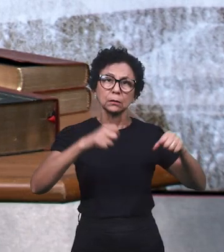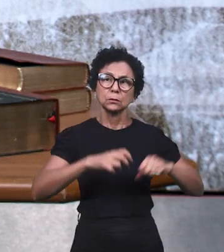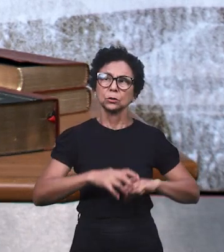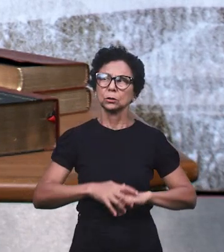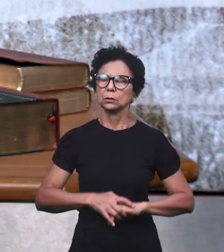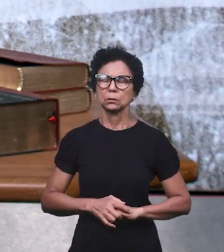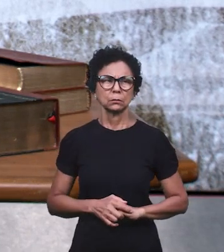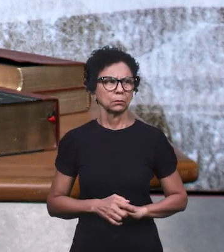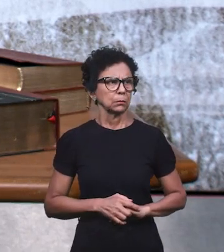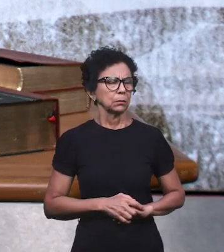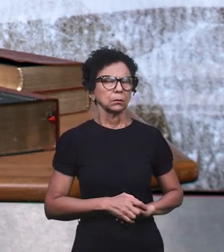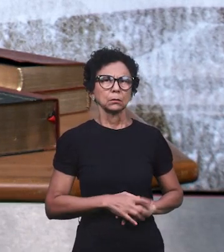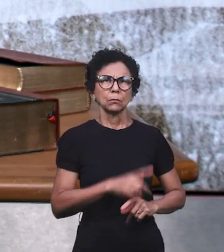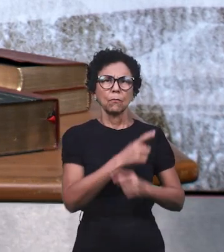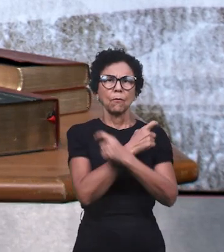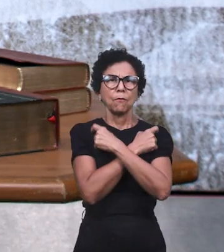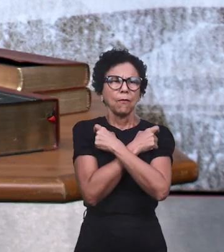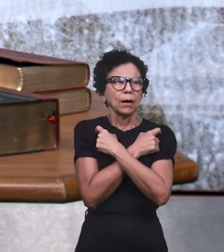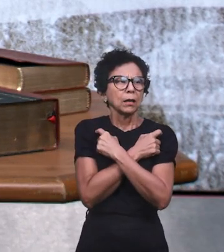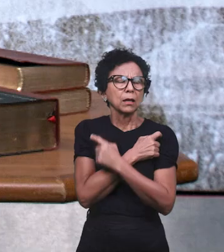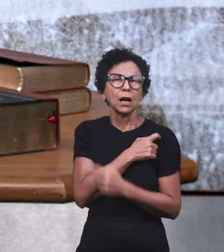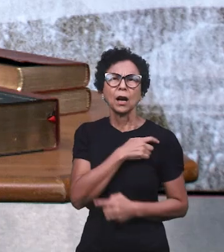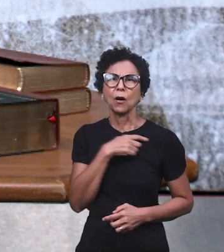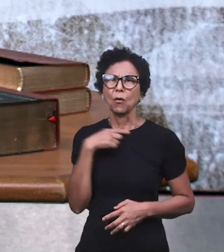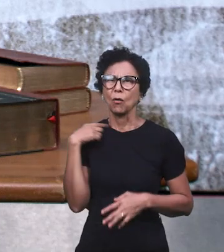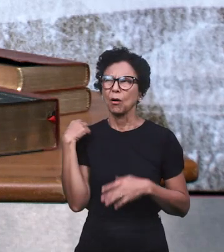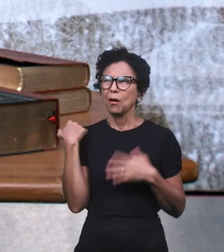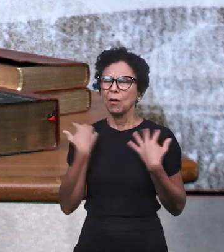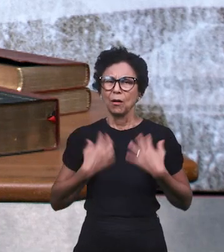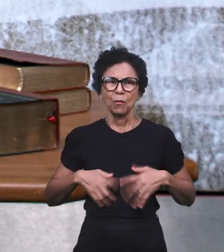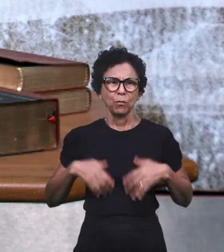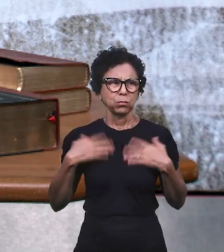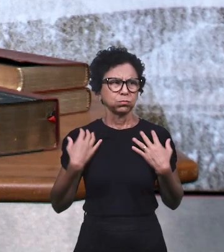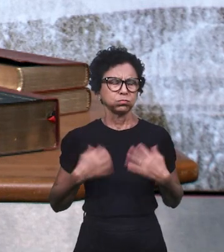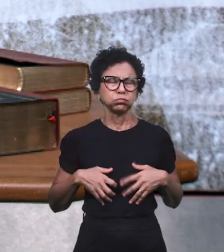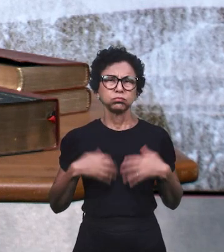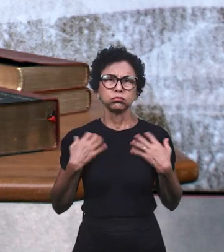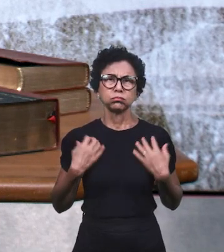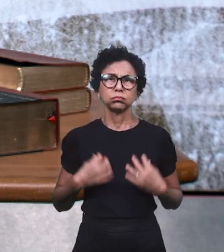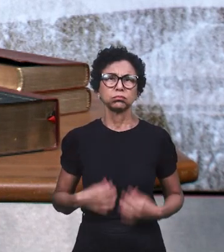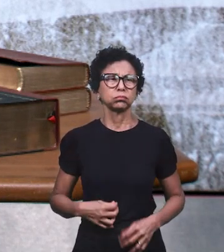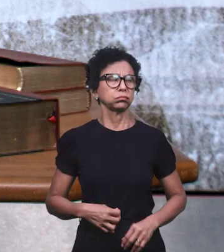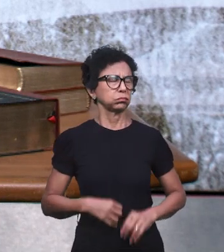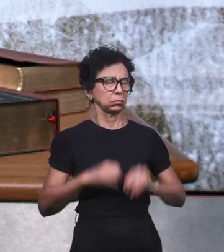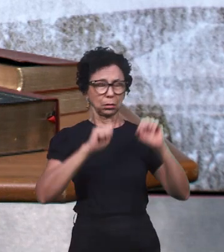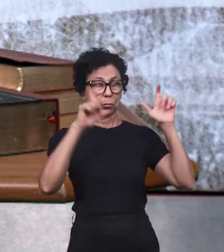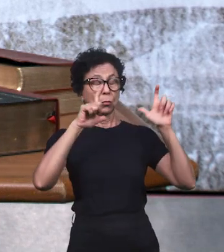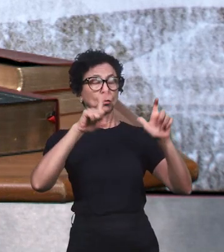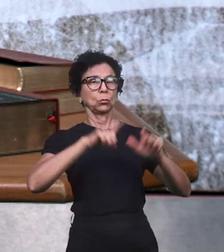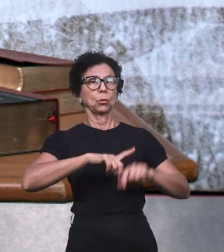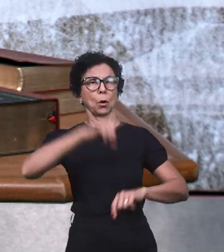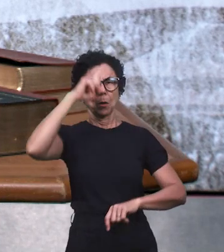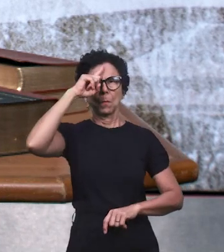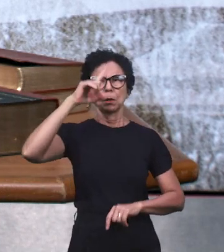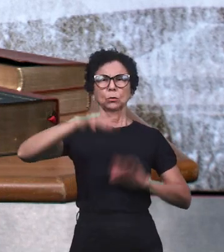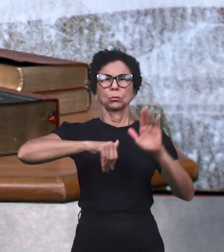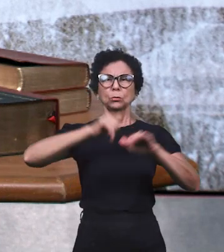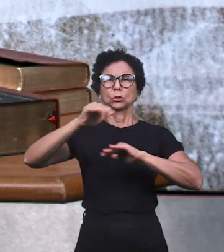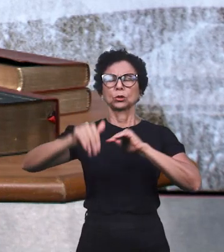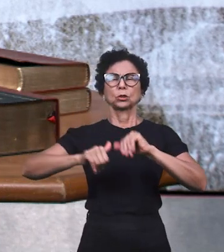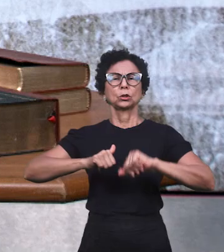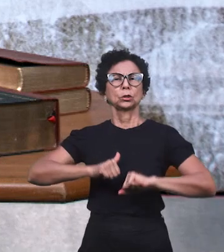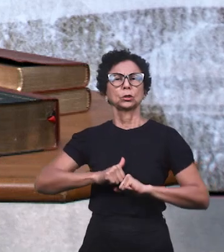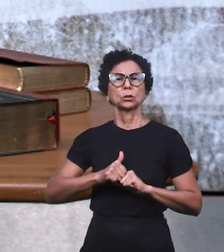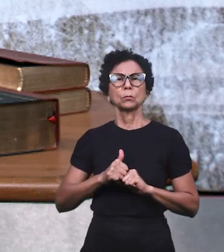e enviou e chamou todos os adivinhadores do Egito e todos os seus sábios. E